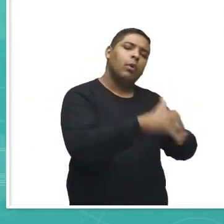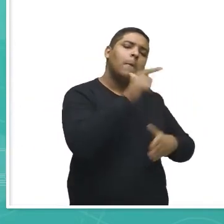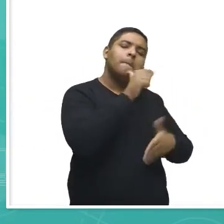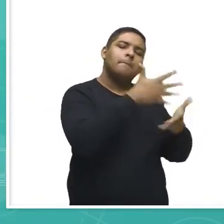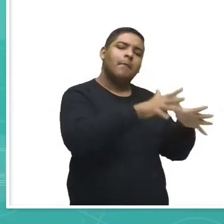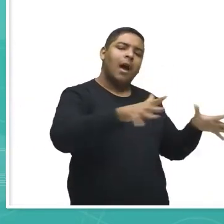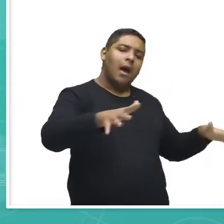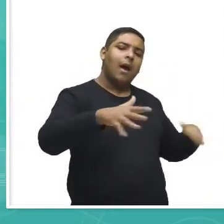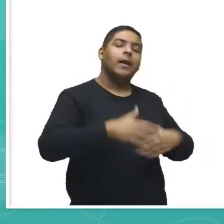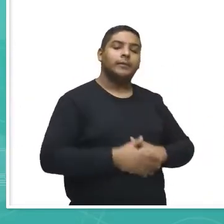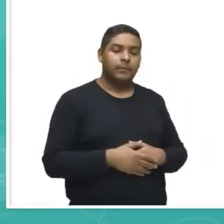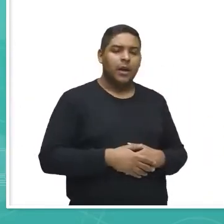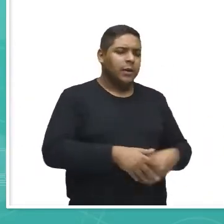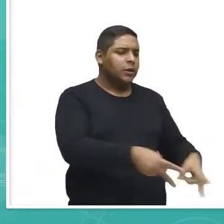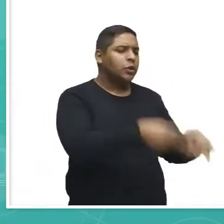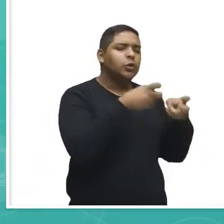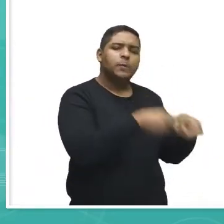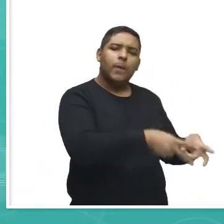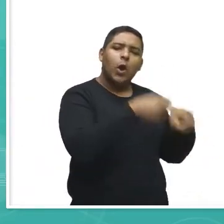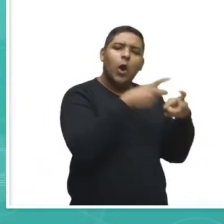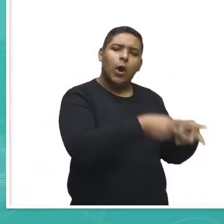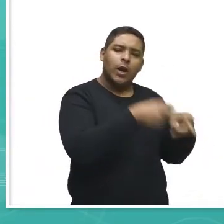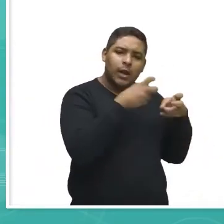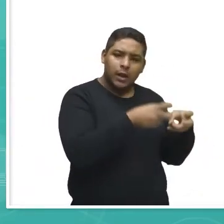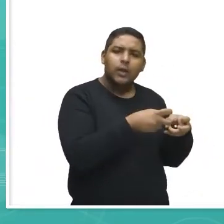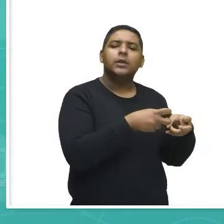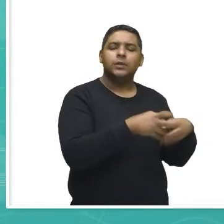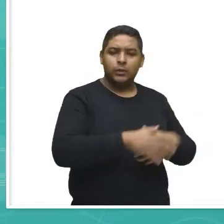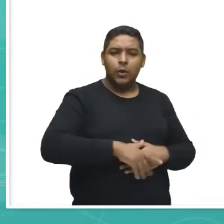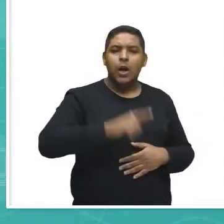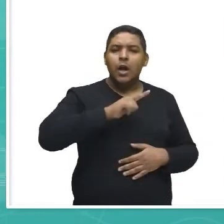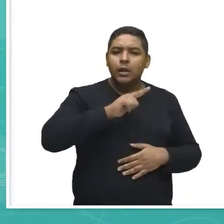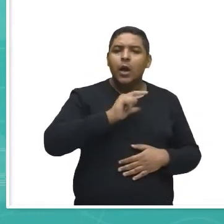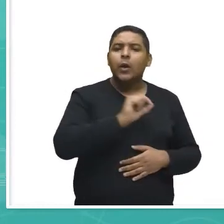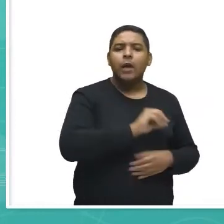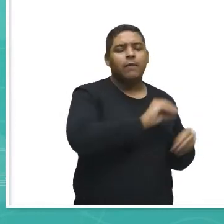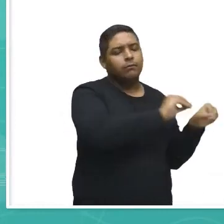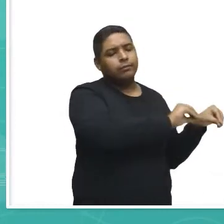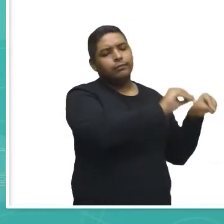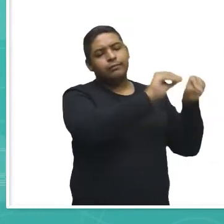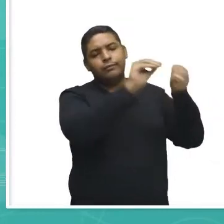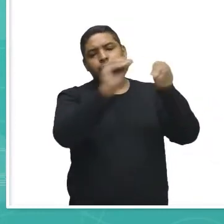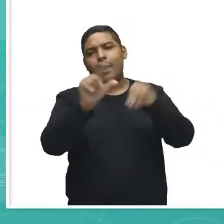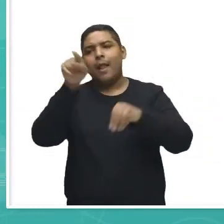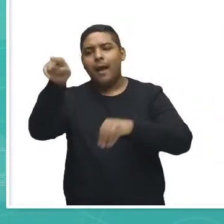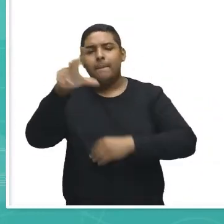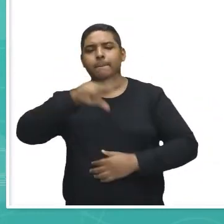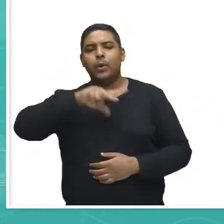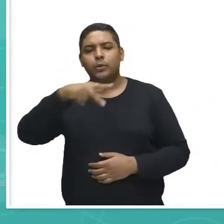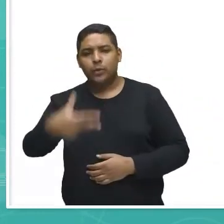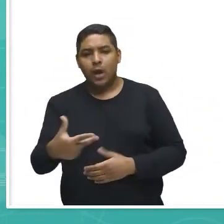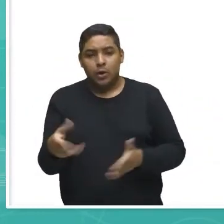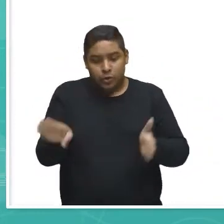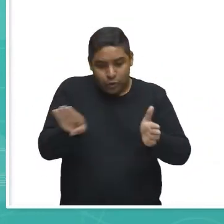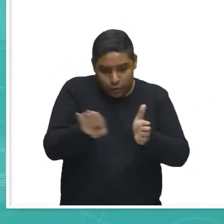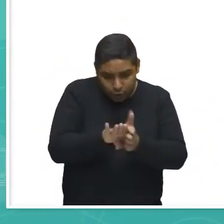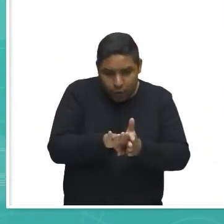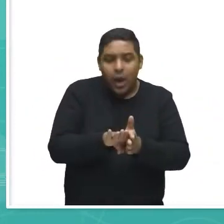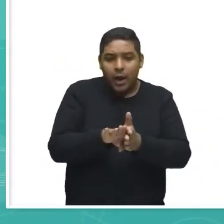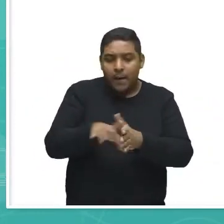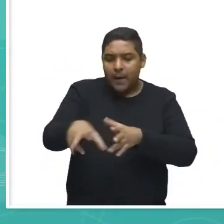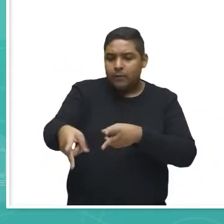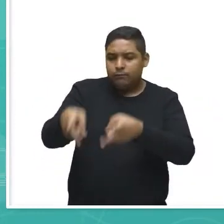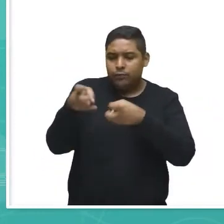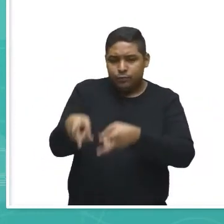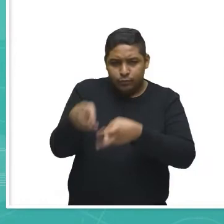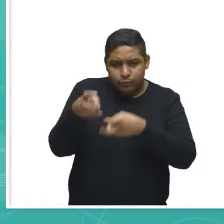Brasil, explorando, levando de volta para Portugal. Então, chega até a metrópole, leva esses recursos para